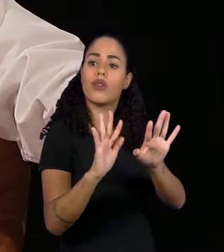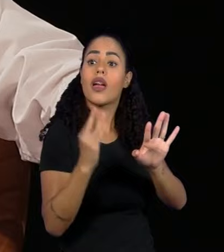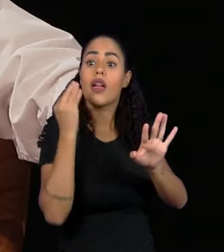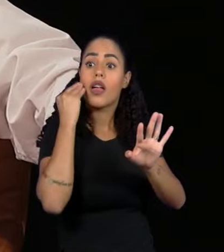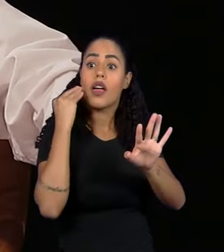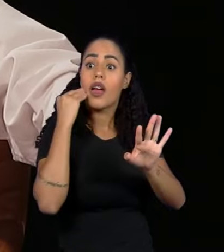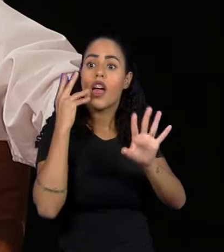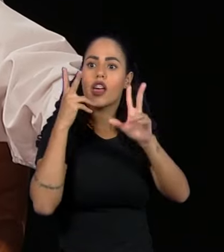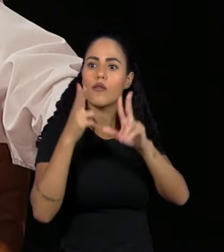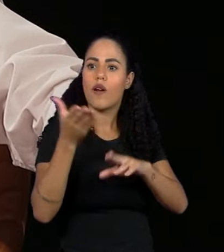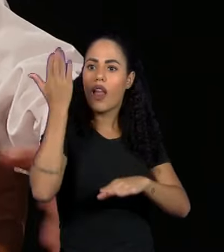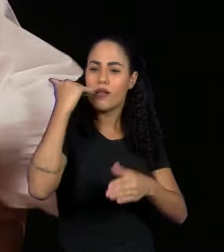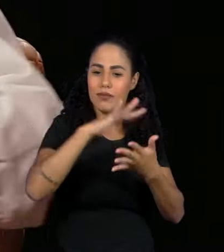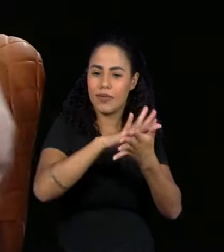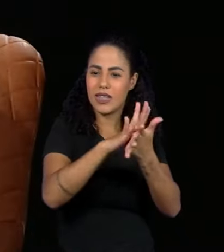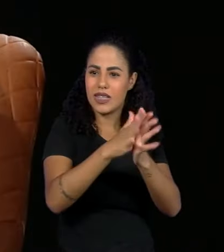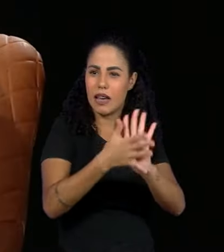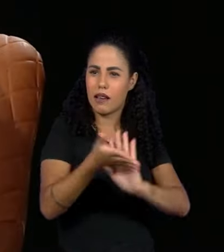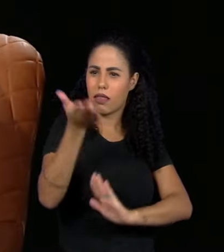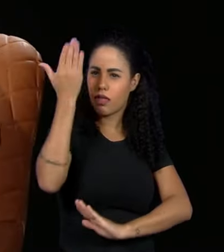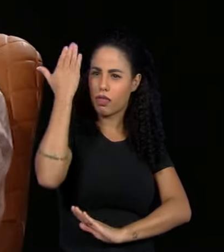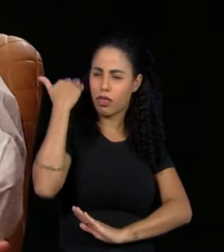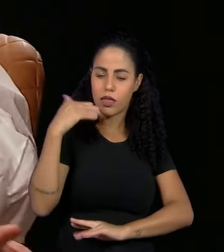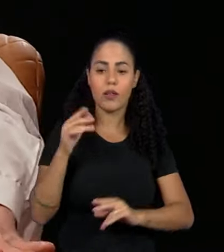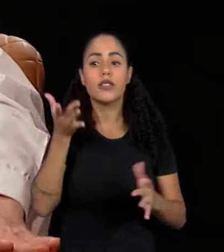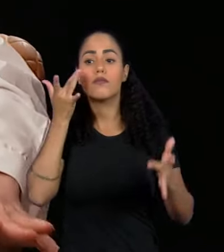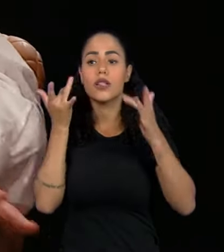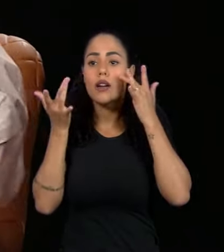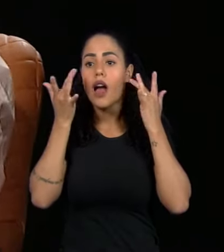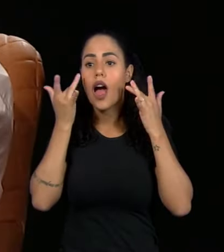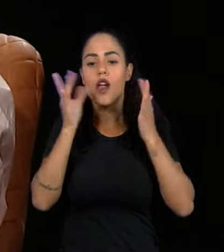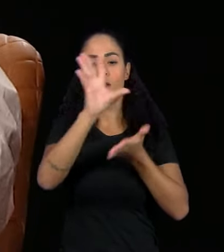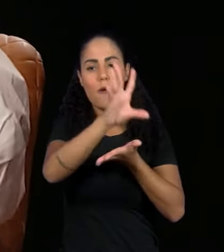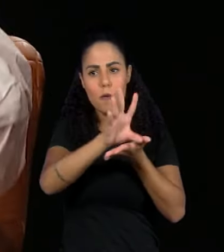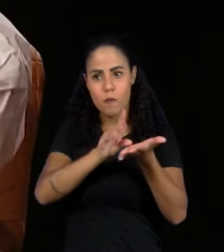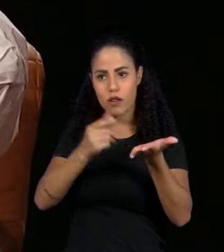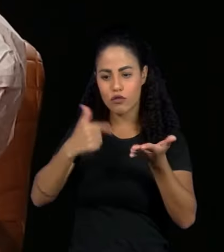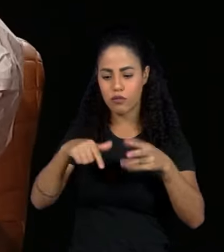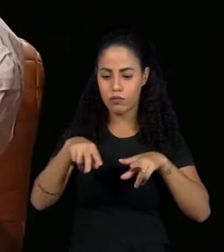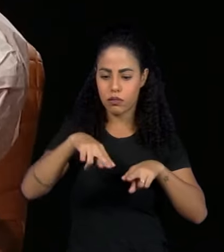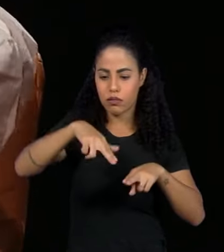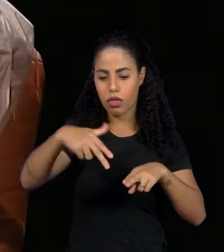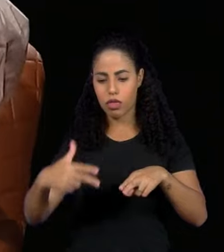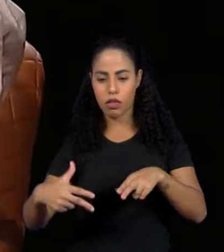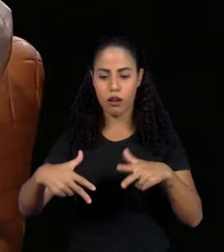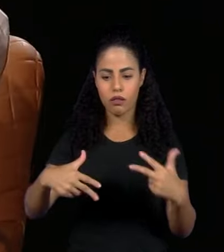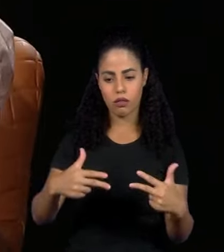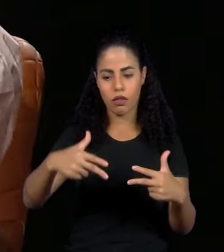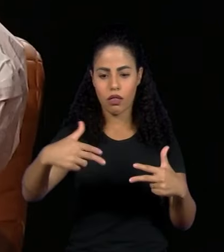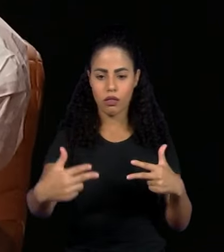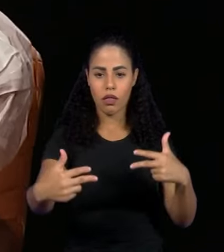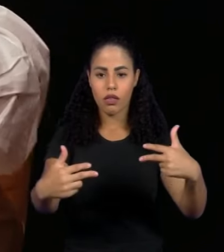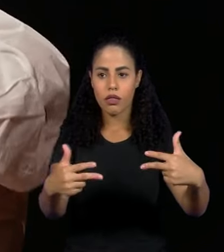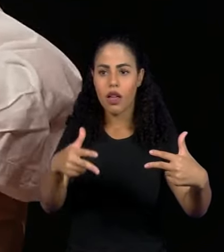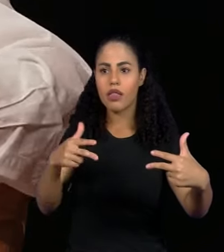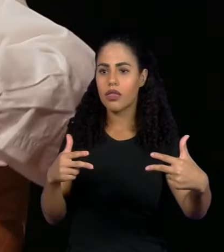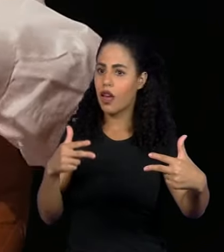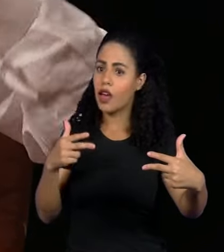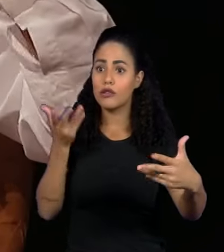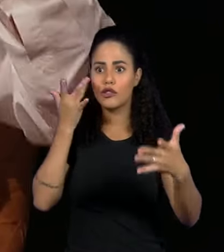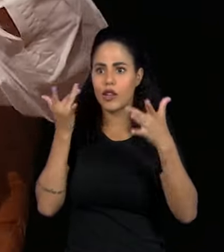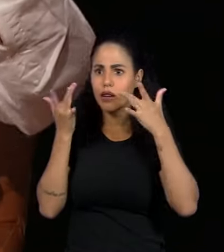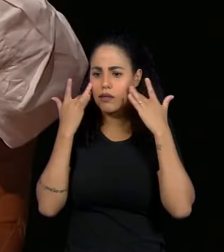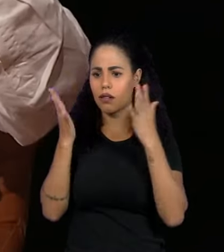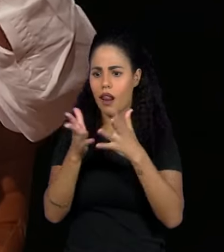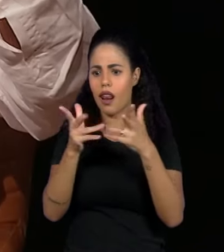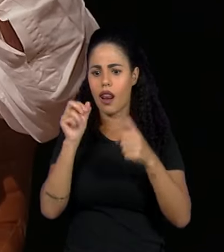tinha acontecido no lugar, sabe? Um teatro todo assim, eles no chão, fizeram uma encenação maravilhosa, né?